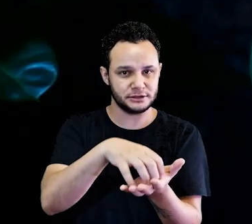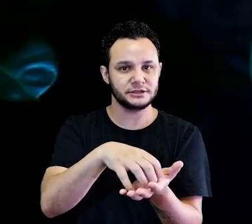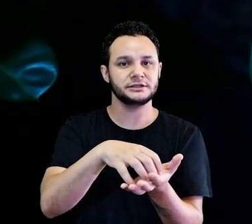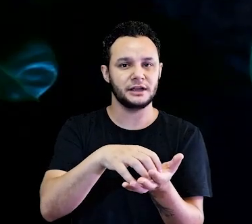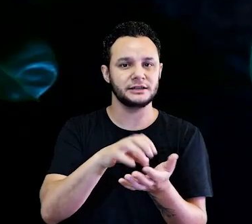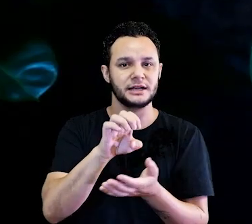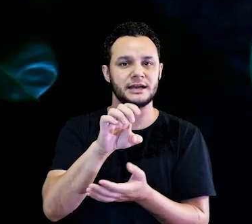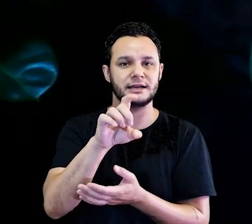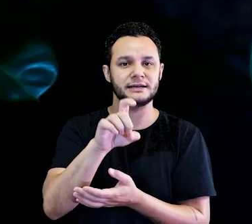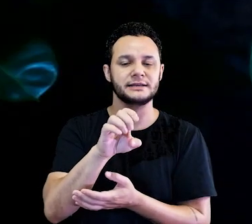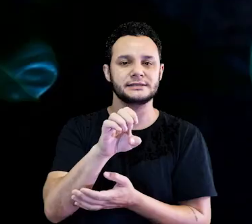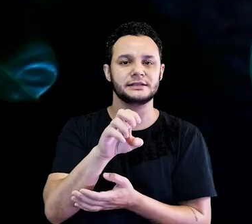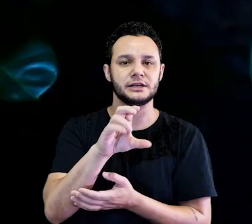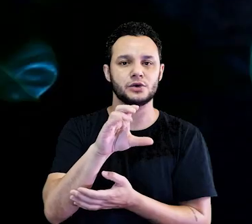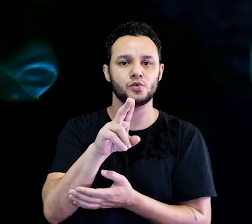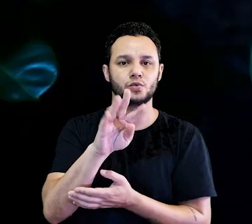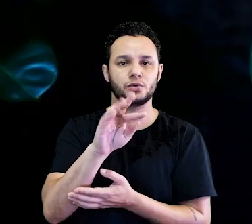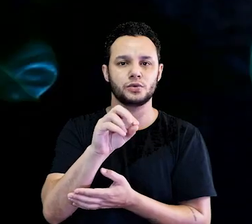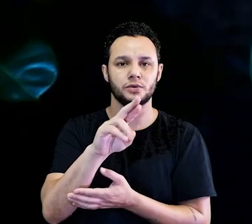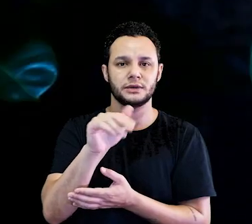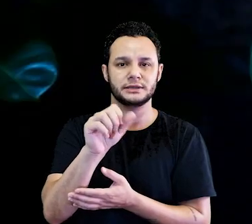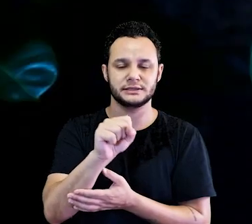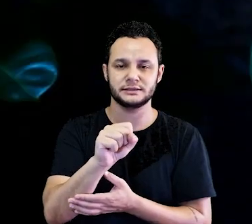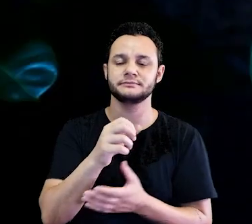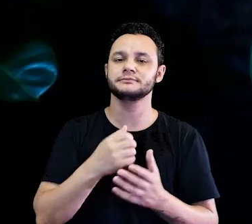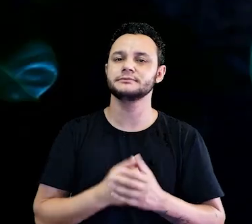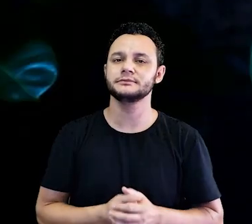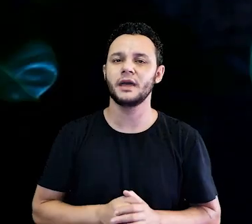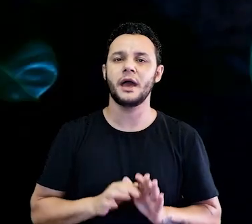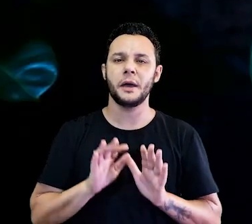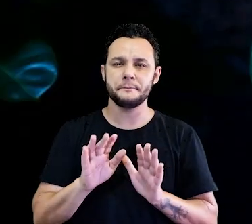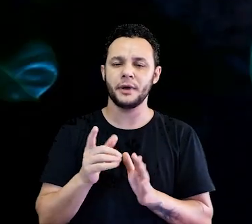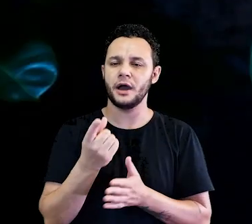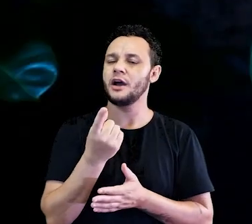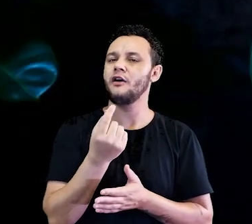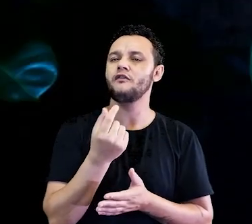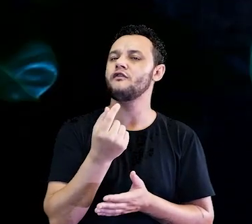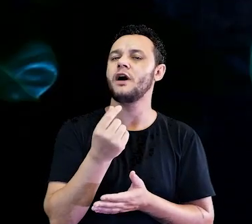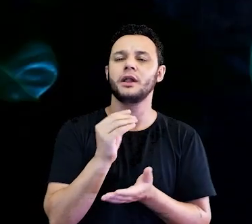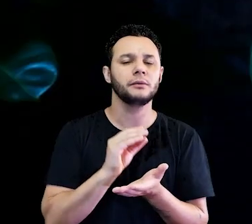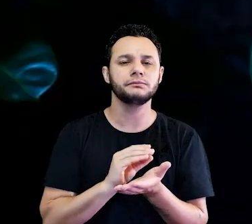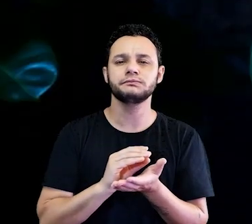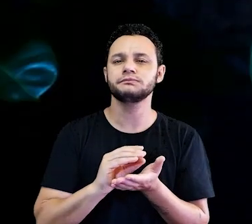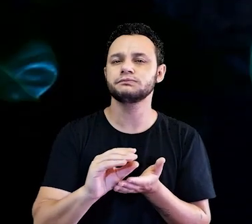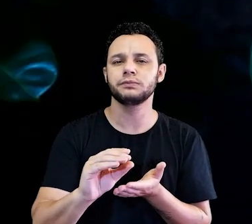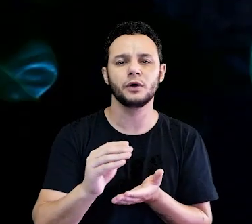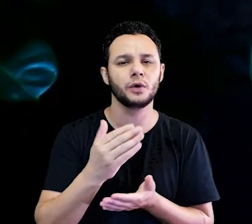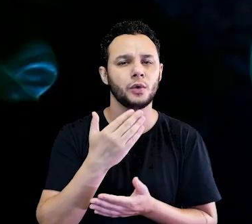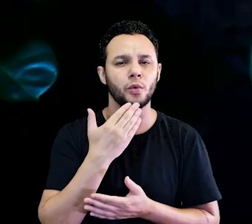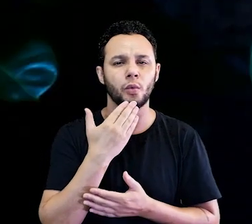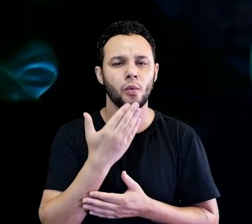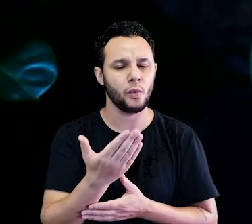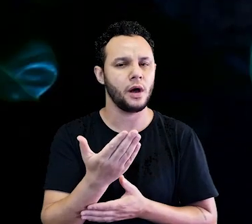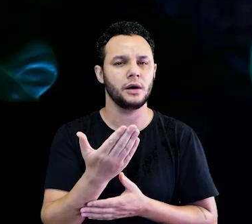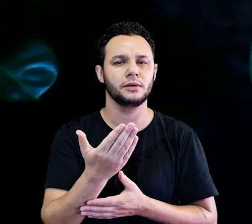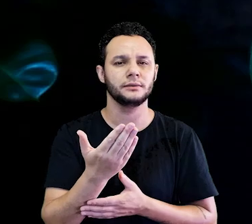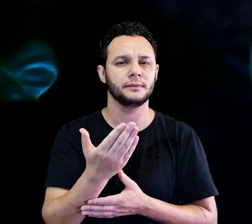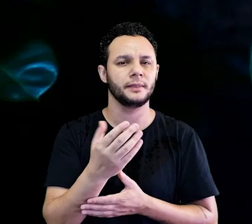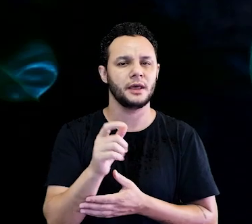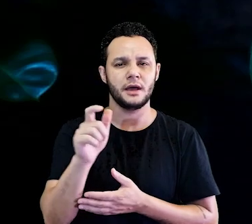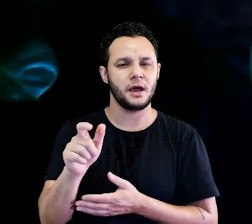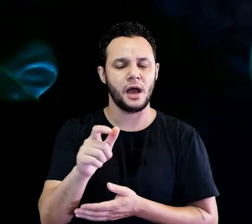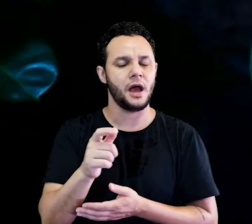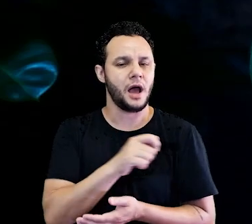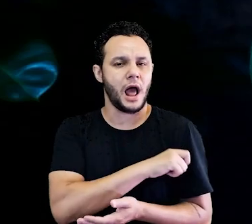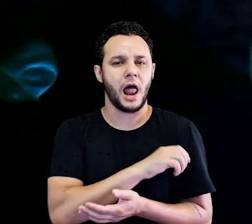entidades executoras, tudo bem? Quais são os valores atuais aí, né, que vocês estão sabendo, né, do